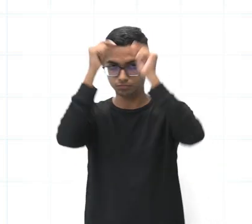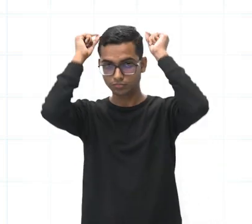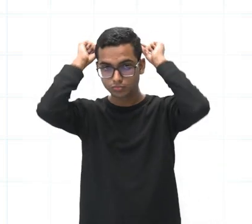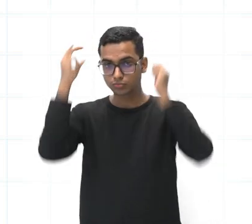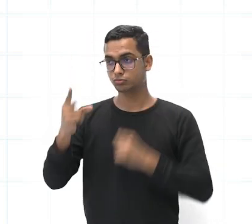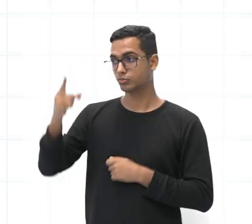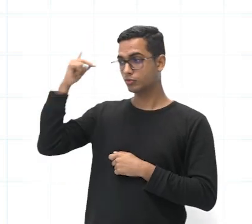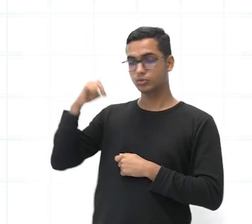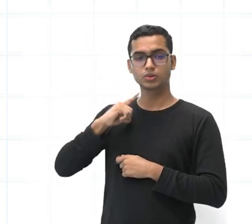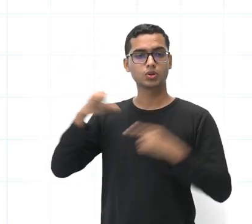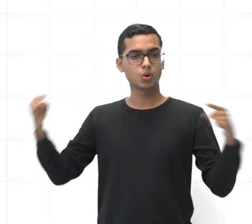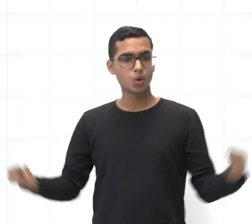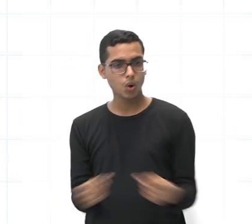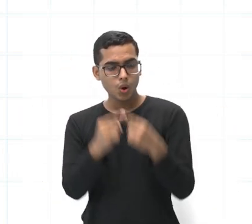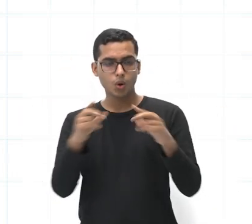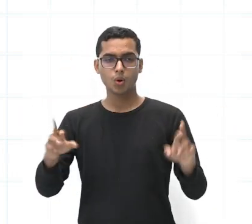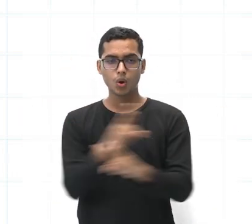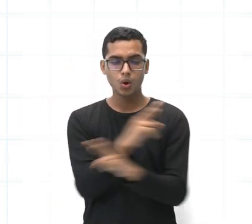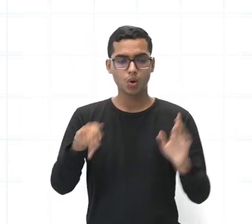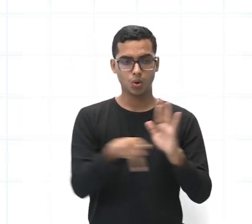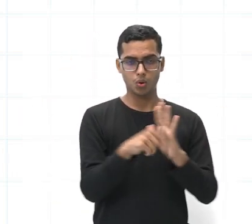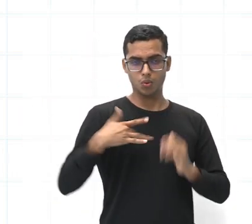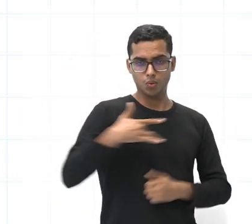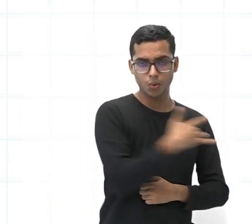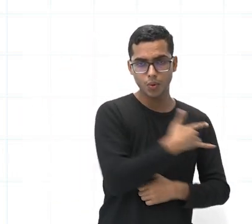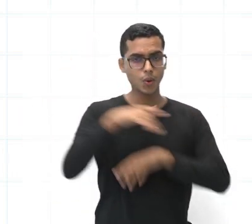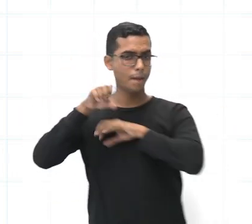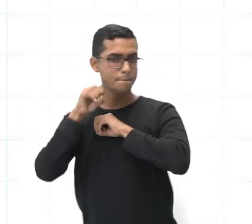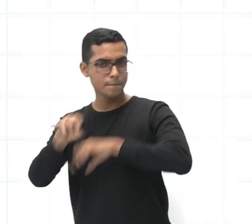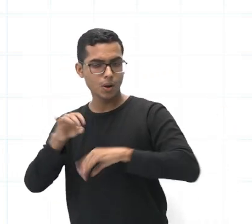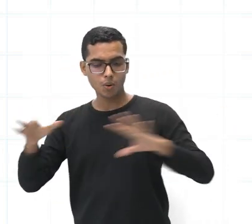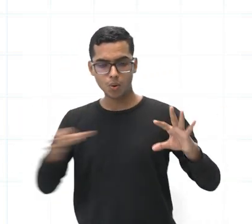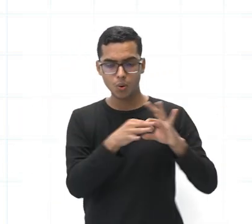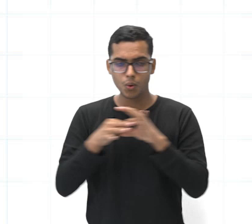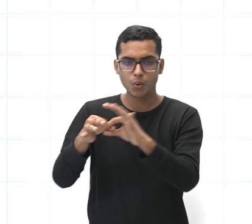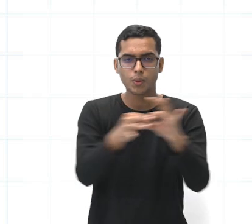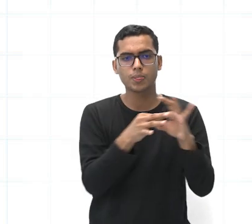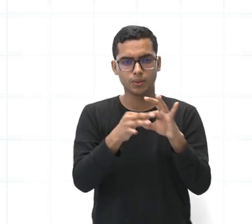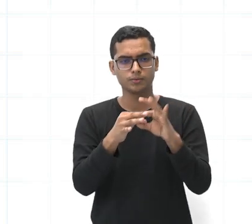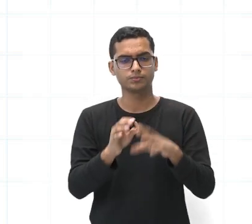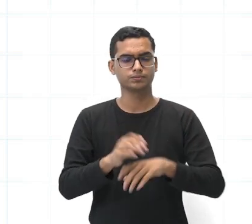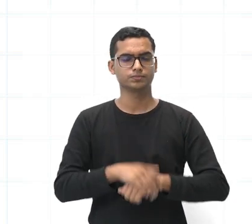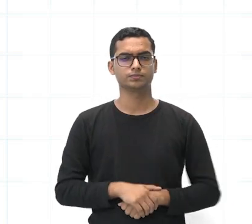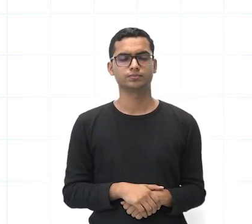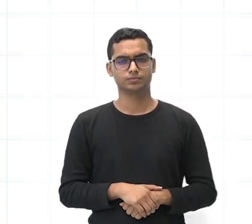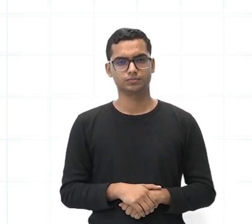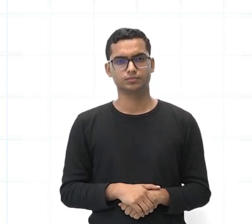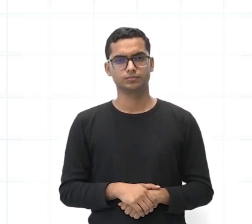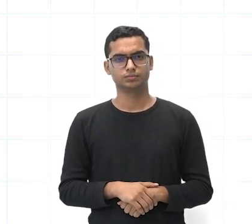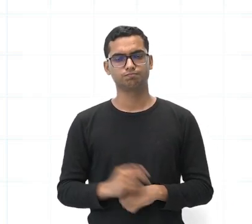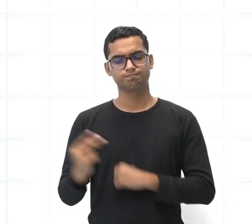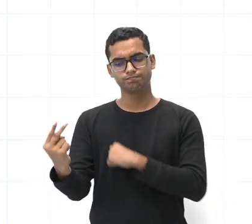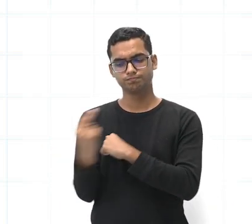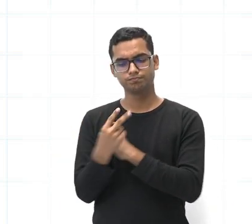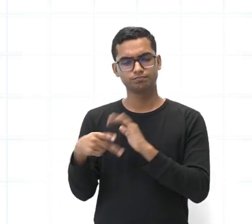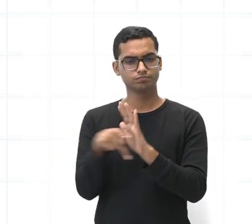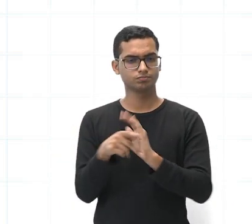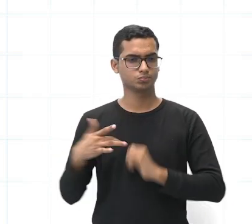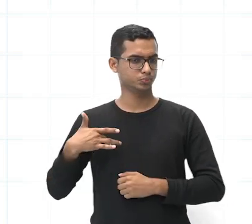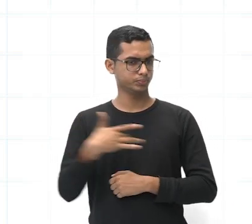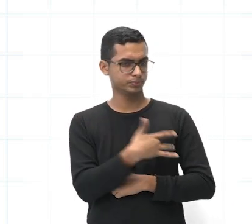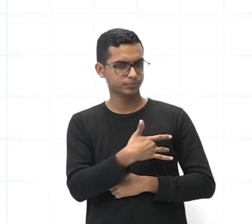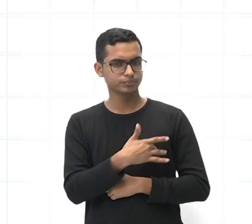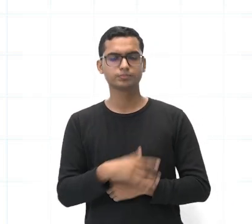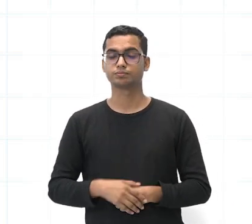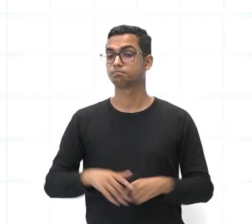com a saúde e a educação, ou seja, as pessoas praticavam a natação, nadavam aí para cuidar da sua saúde e